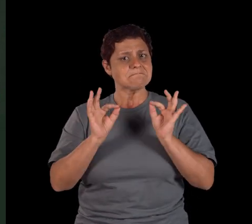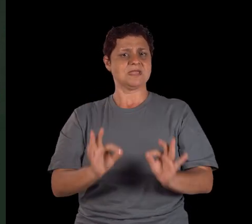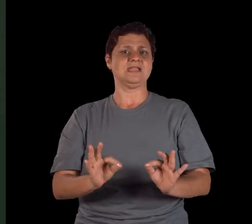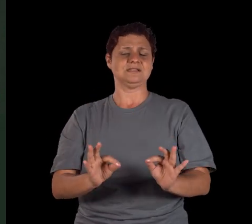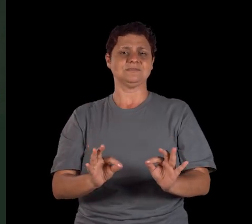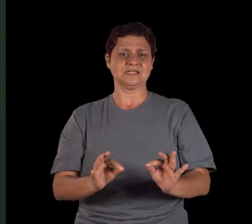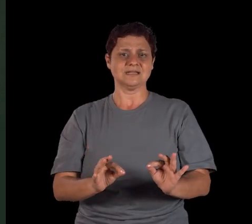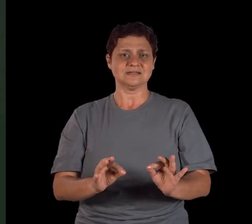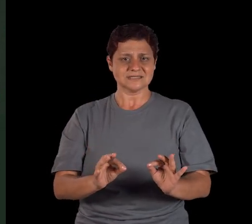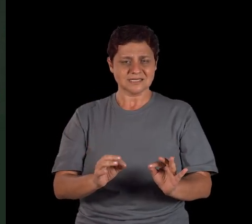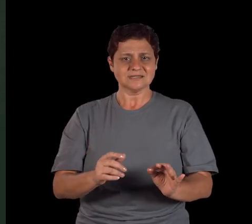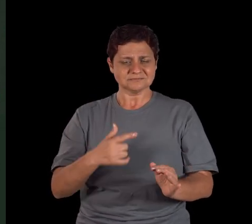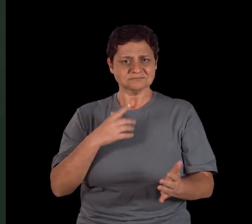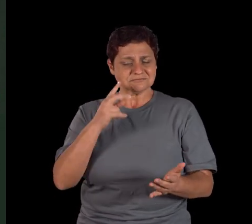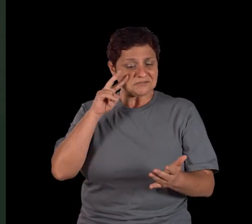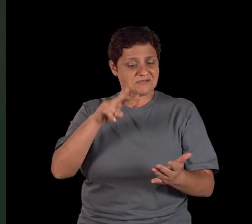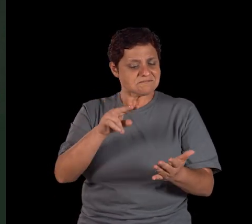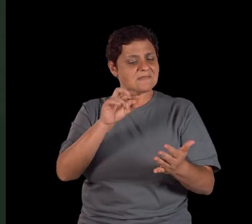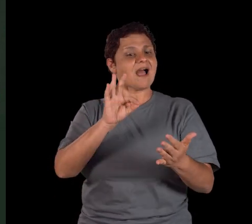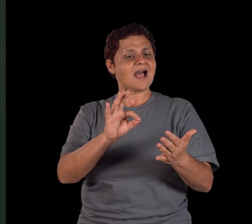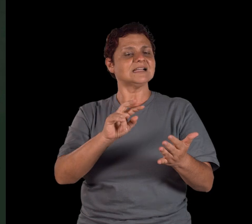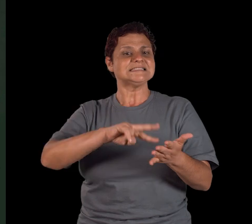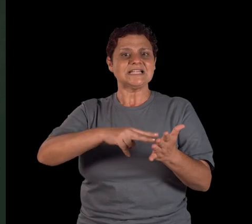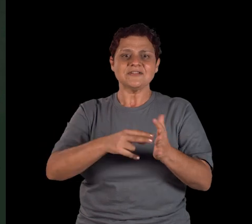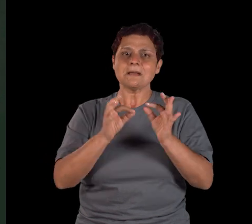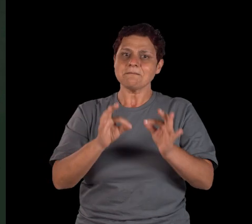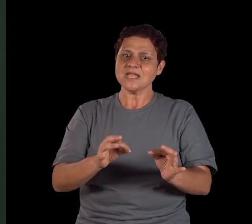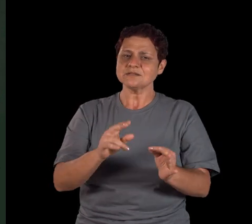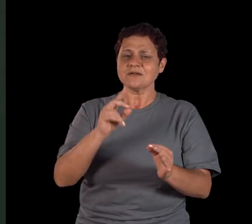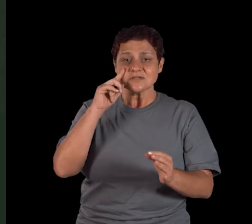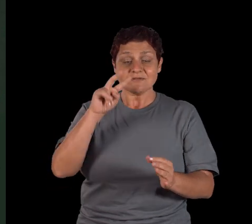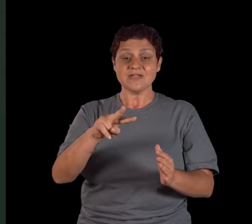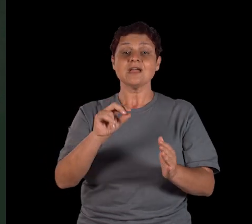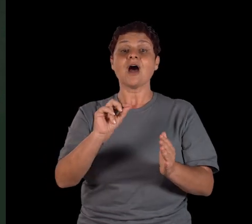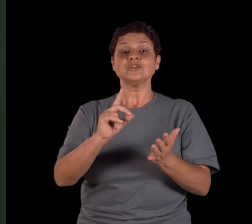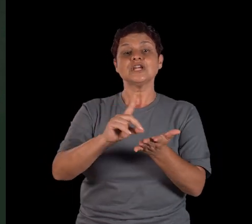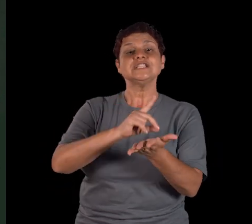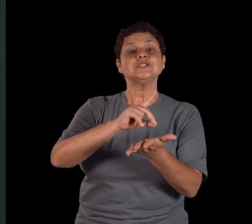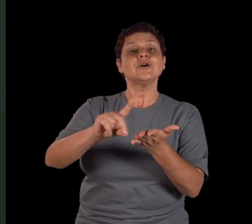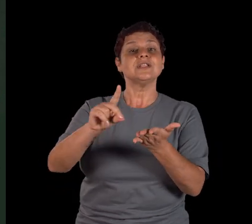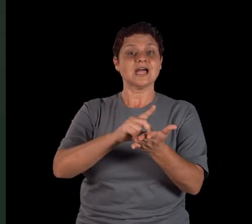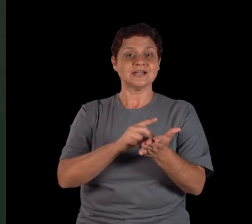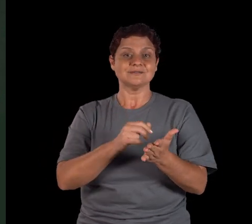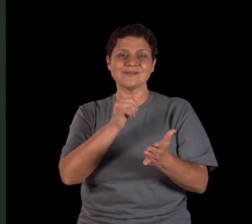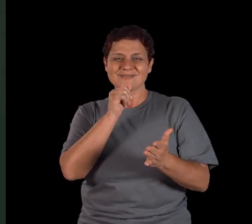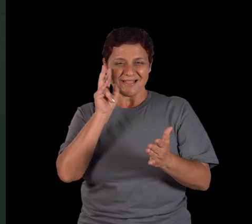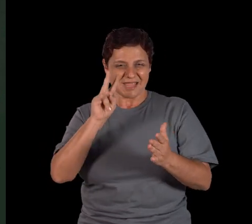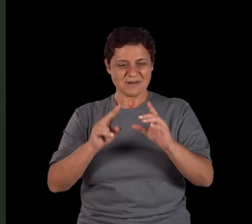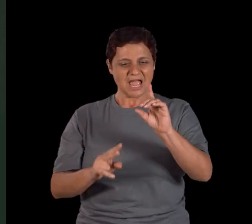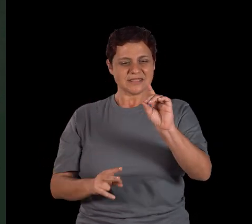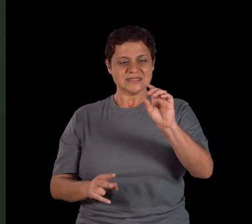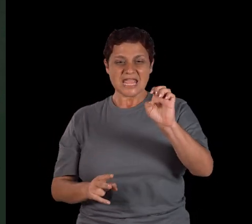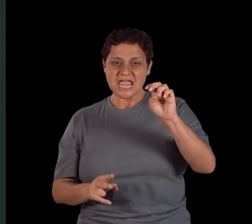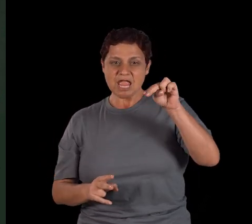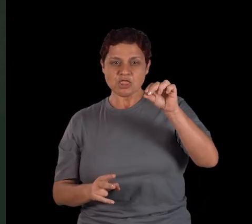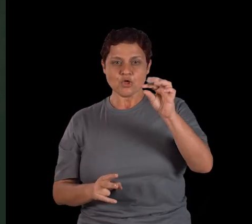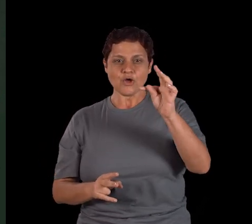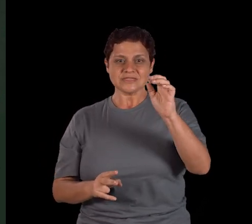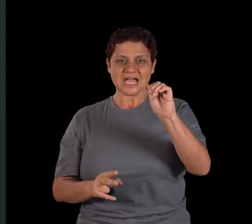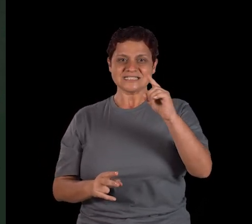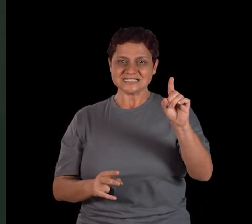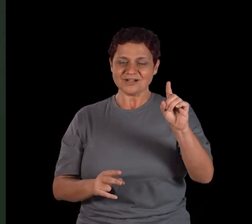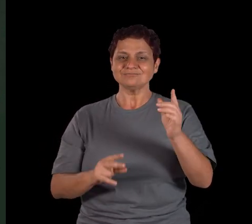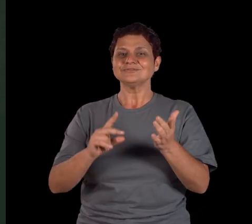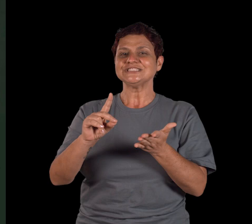seja, no seu sentido literal, certo? No sentido do dicionário. Denotação, dicionário, ó. Denotação,